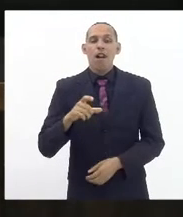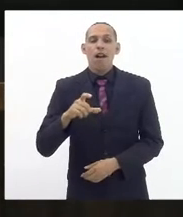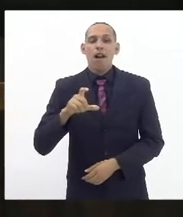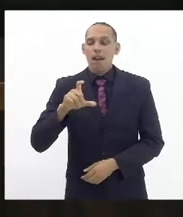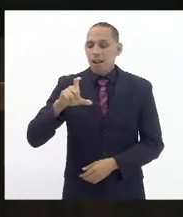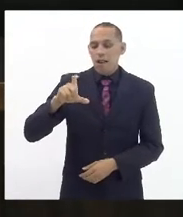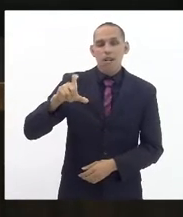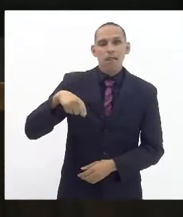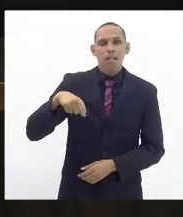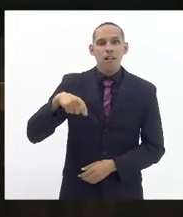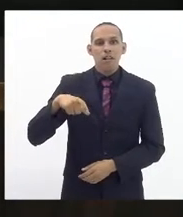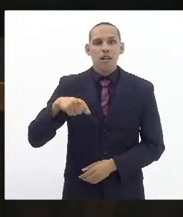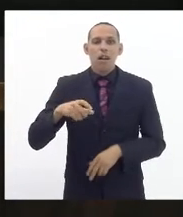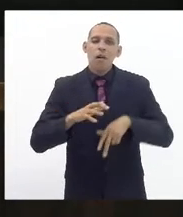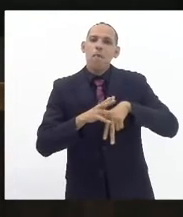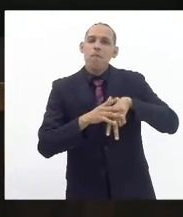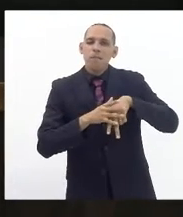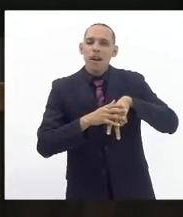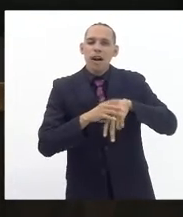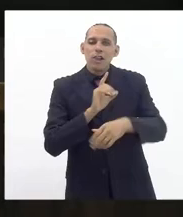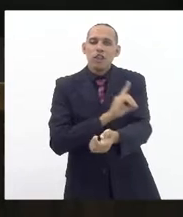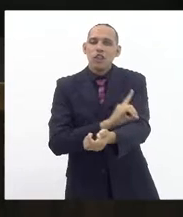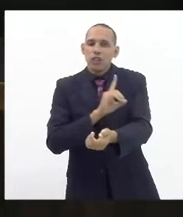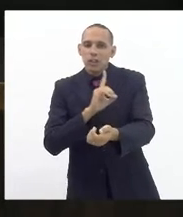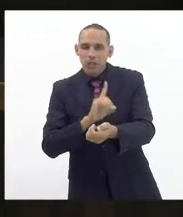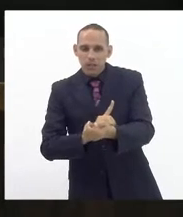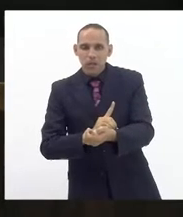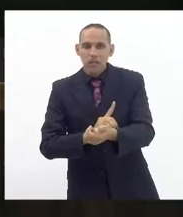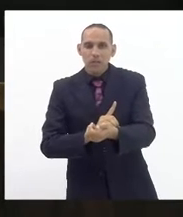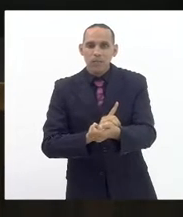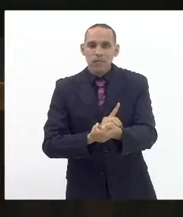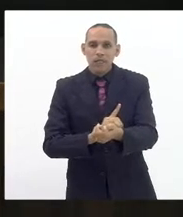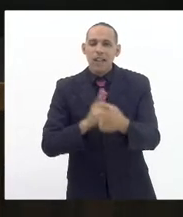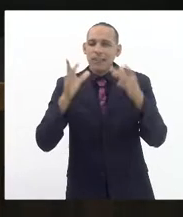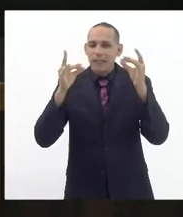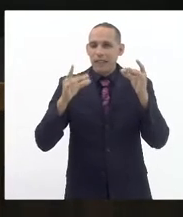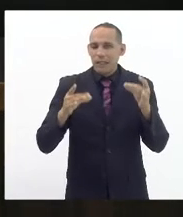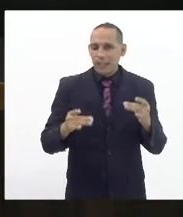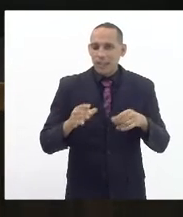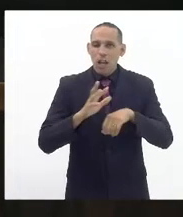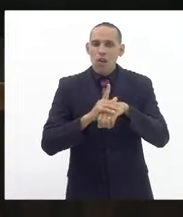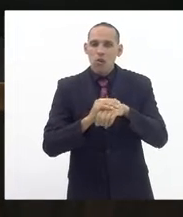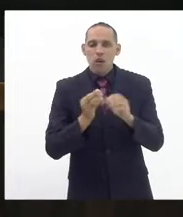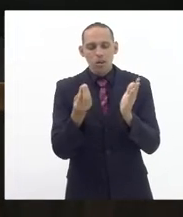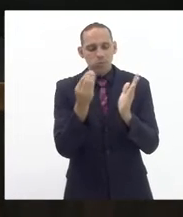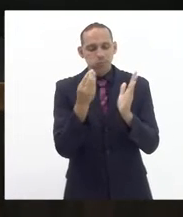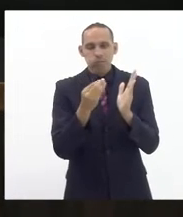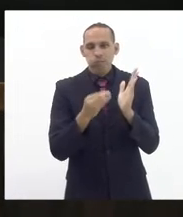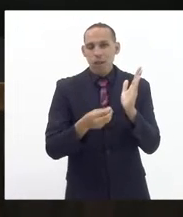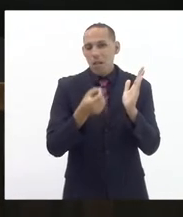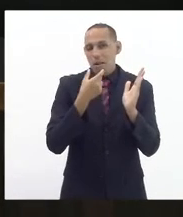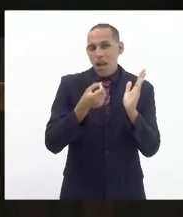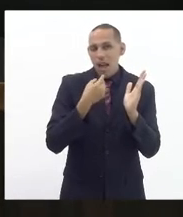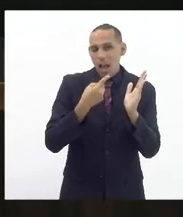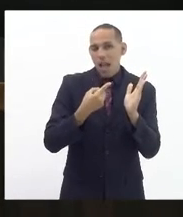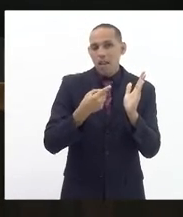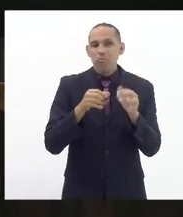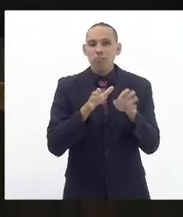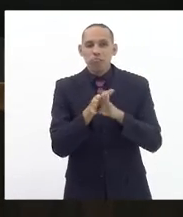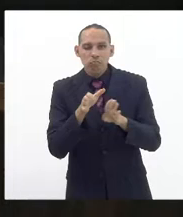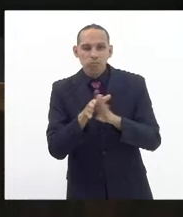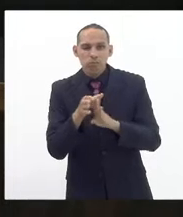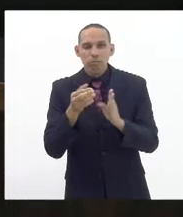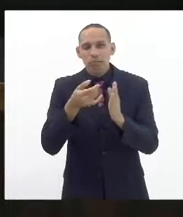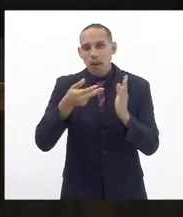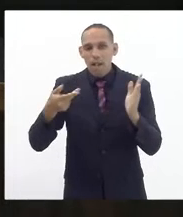do paciente diabético, onde constará detalhes de sua patologia, medicações, utilizações e recomendações para o